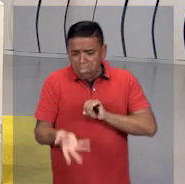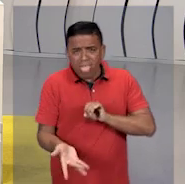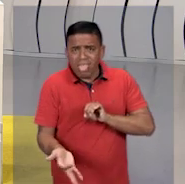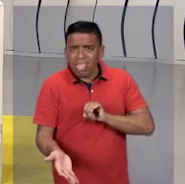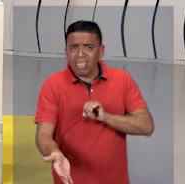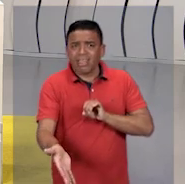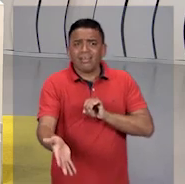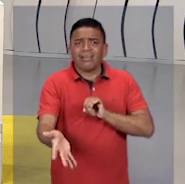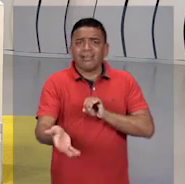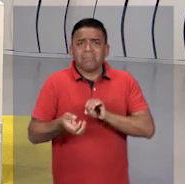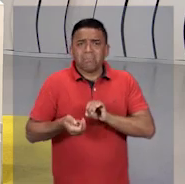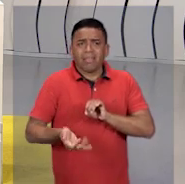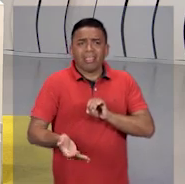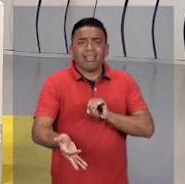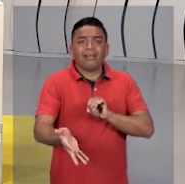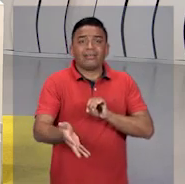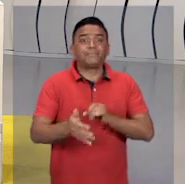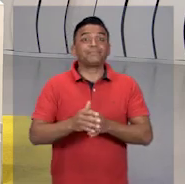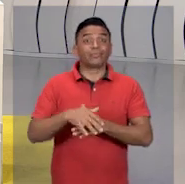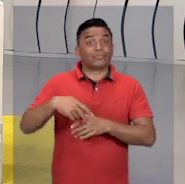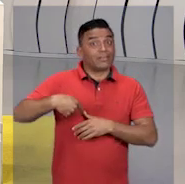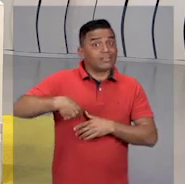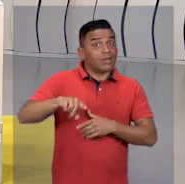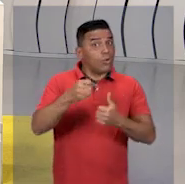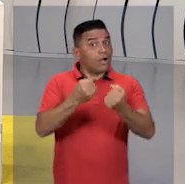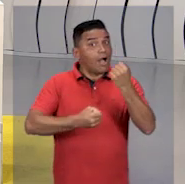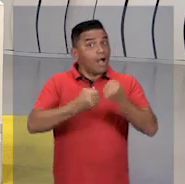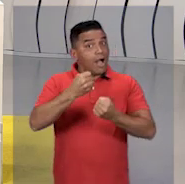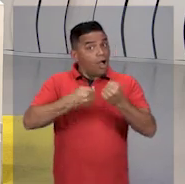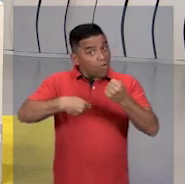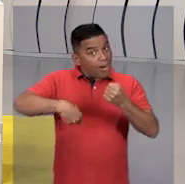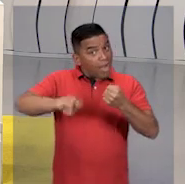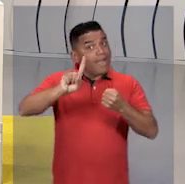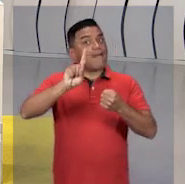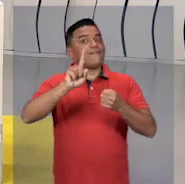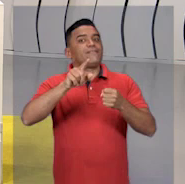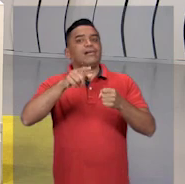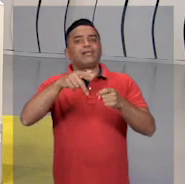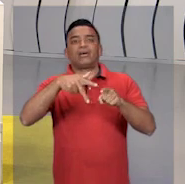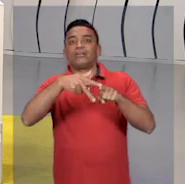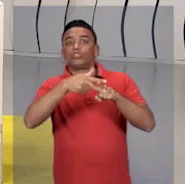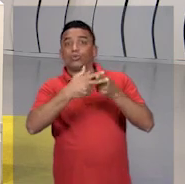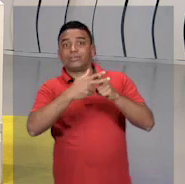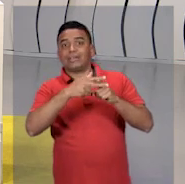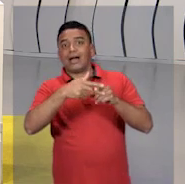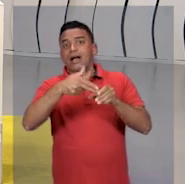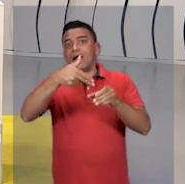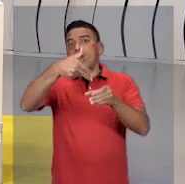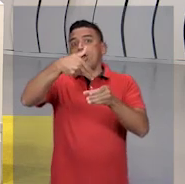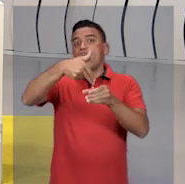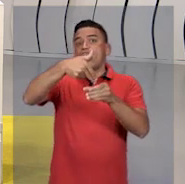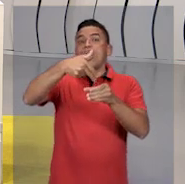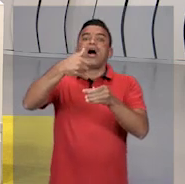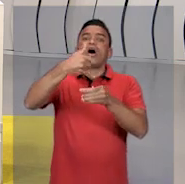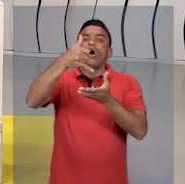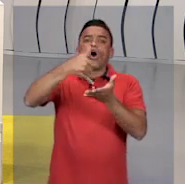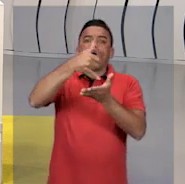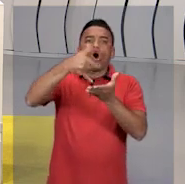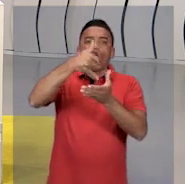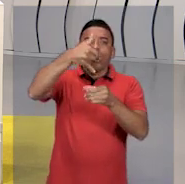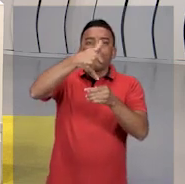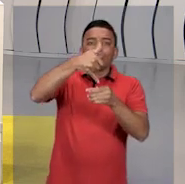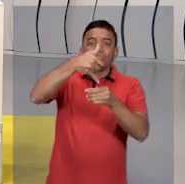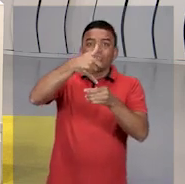mensagem que diz assim: leve o seu carro a algum lugar para a troca de óleo e você provavelmente vai se arrepender no